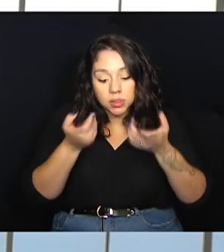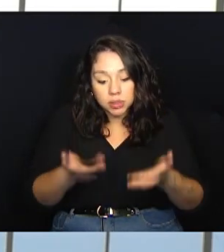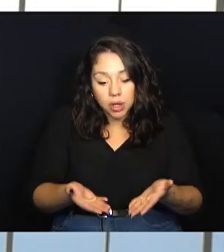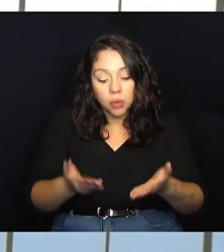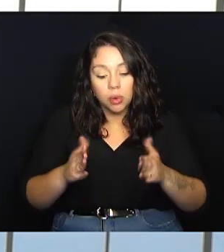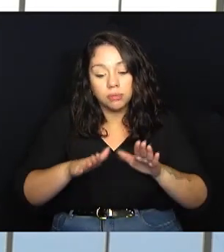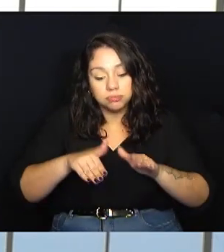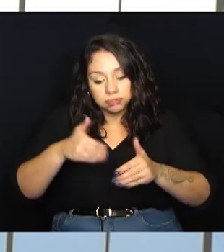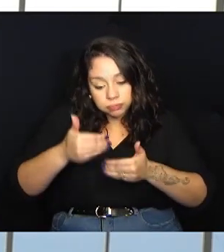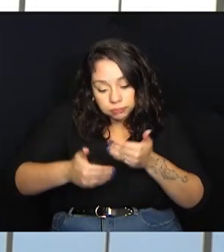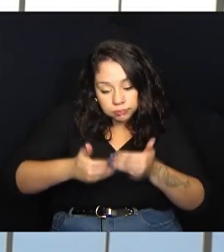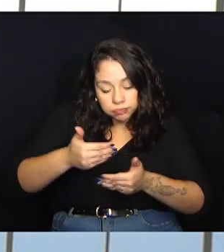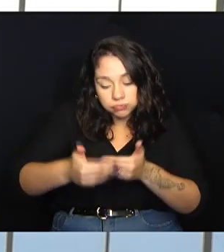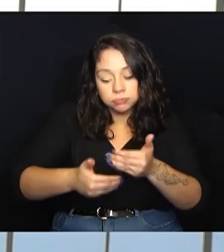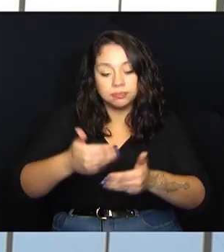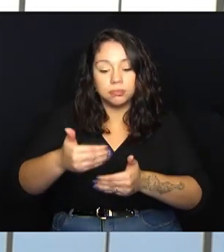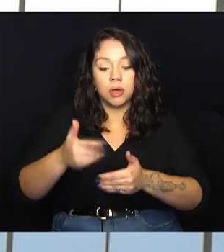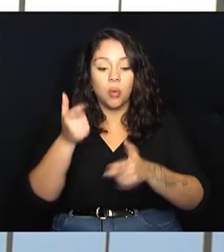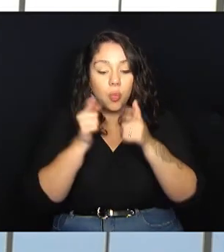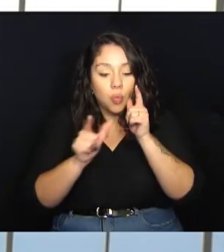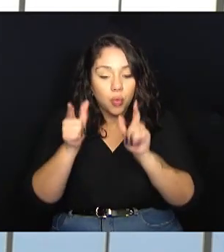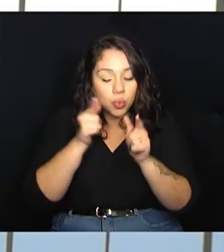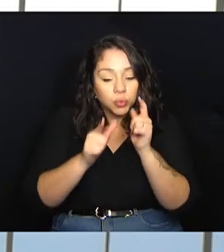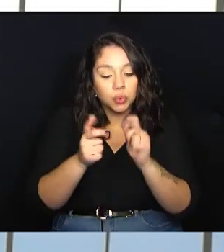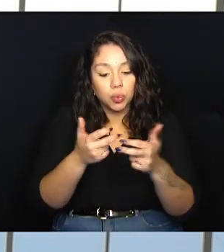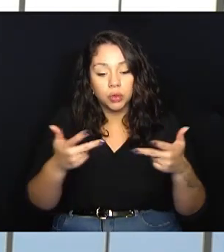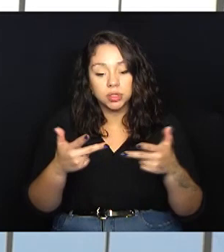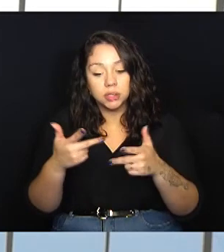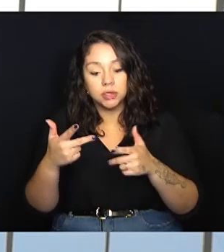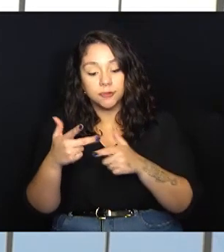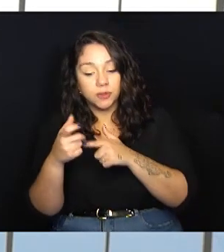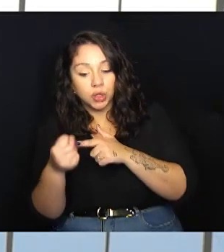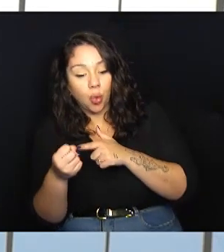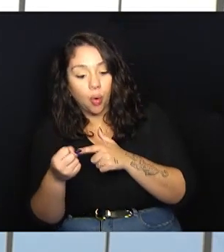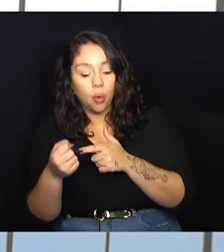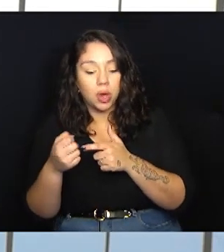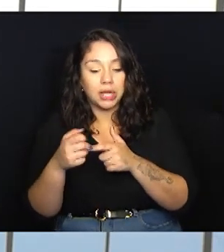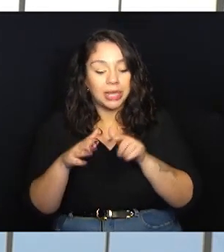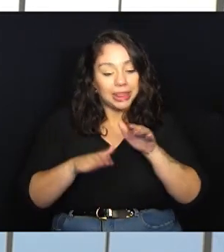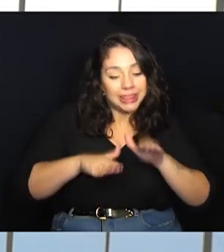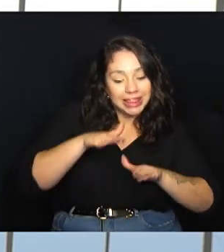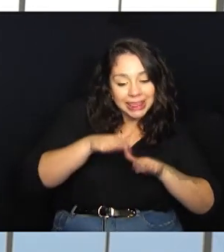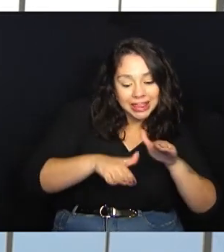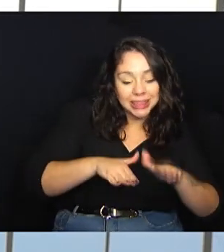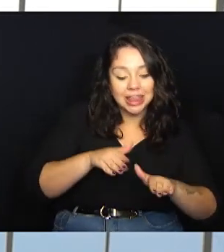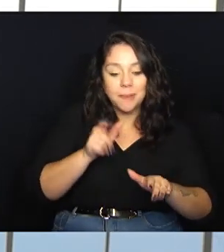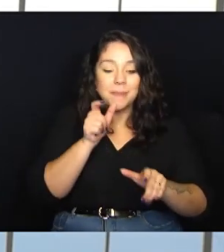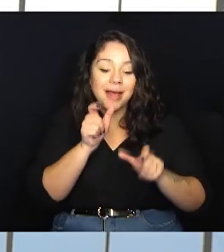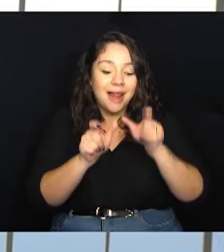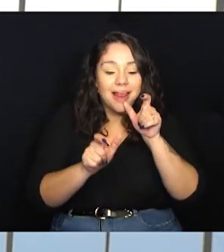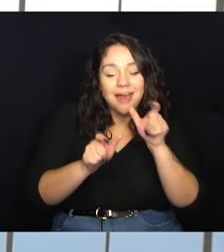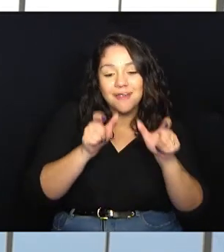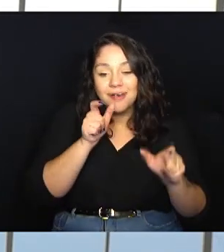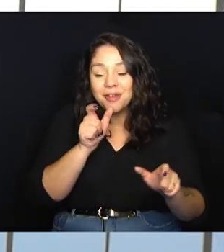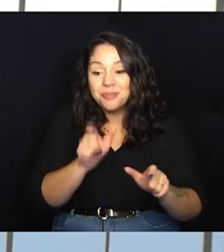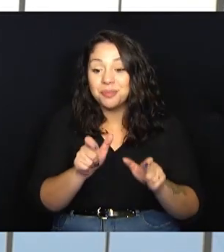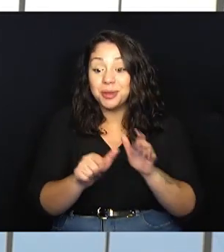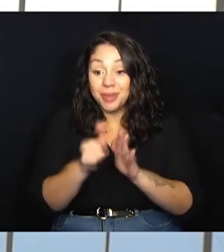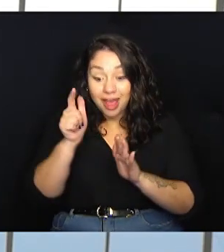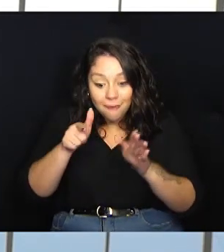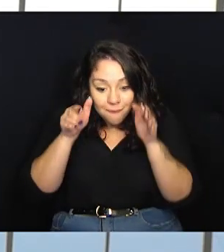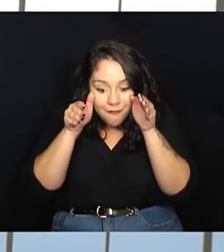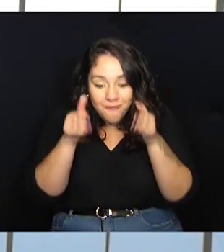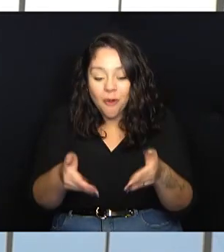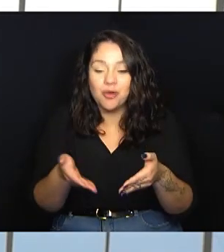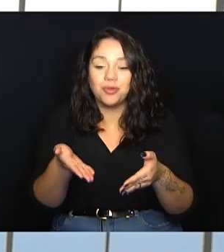para o desenvolvimento, as pequenas conquistas, pequenas vitórias do dia a dia, o andar, as primeiras palavras, né, completamente focado naquela